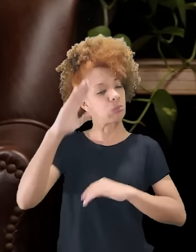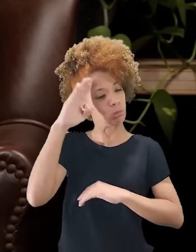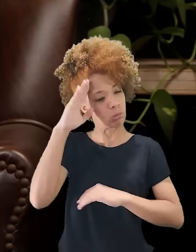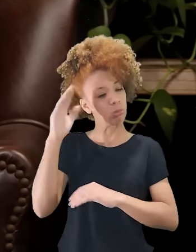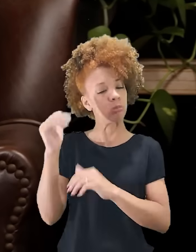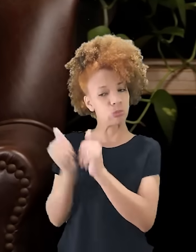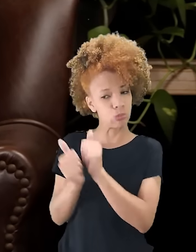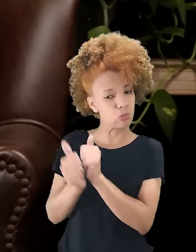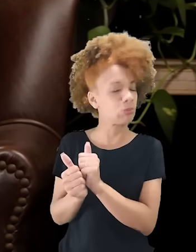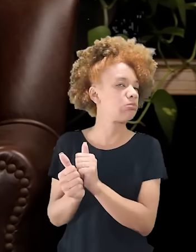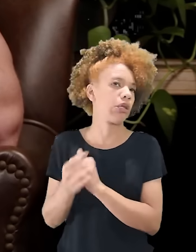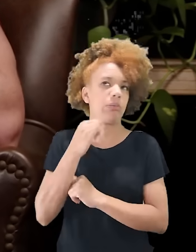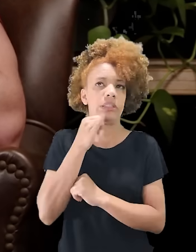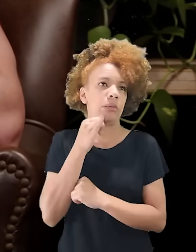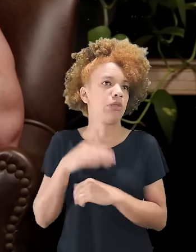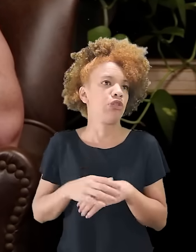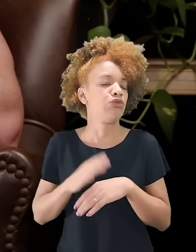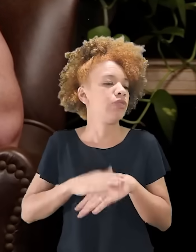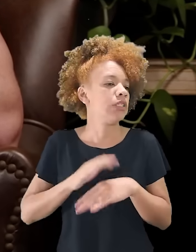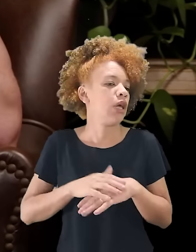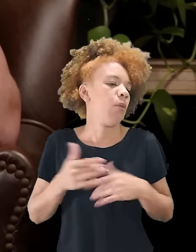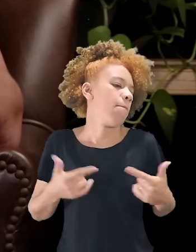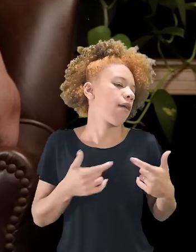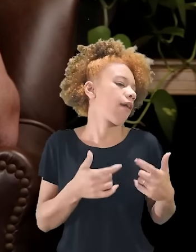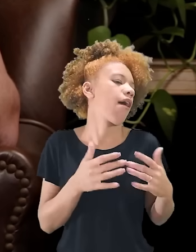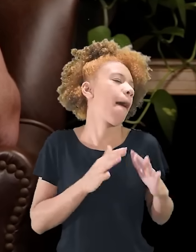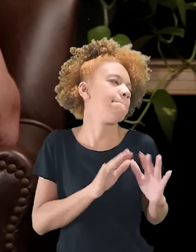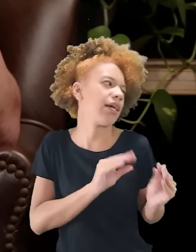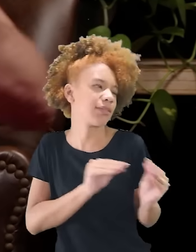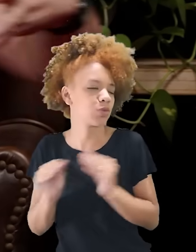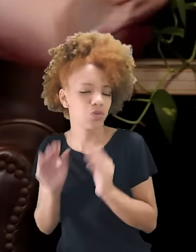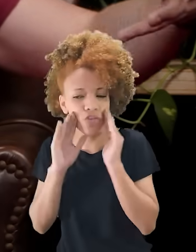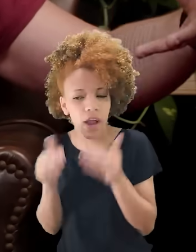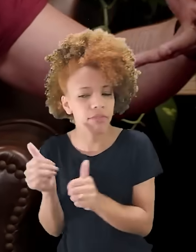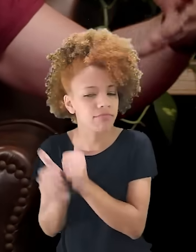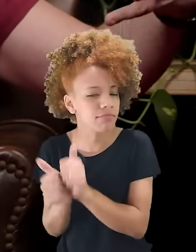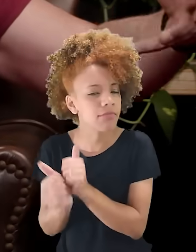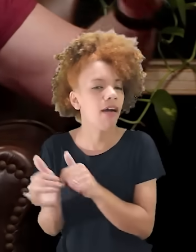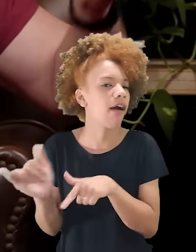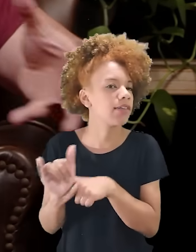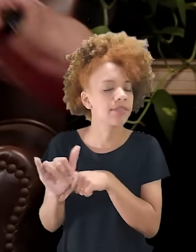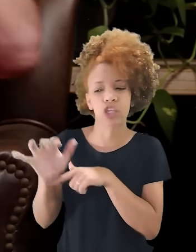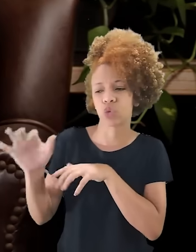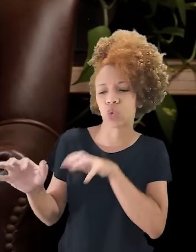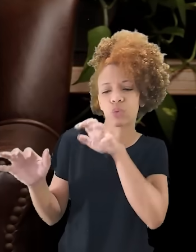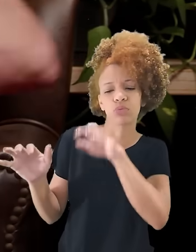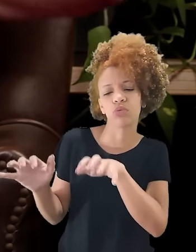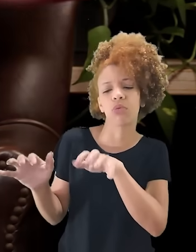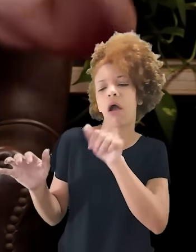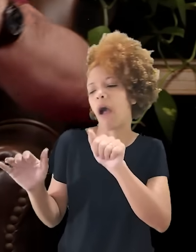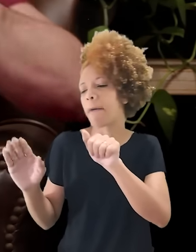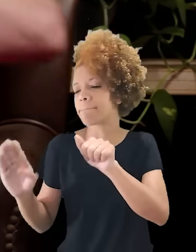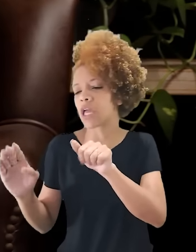futebol é uma forma digamos de fazer uma guerra sem matar ninguém então no fundo no fundo tem a estratégia do time contra a estratégia do outro